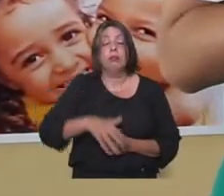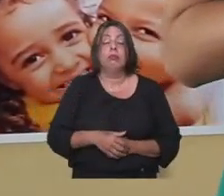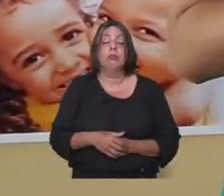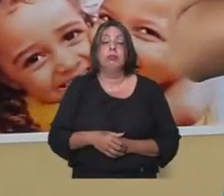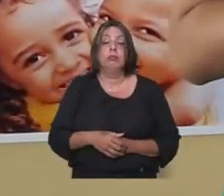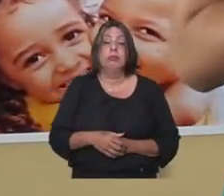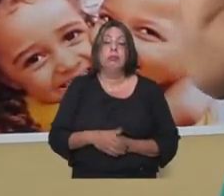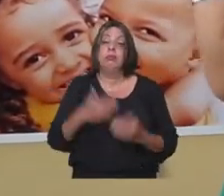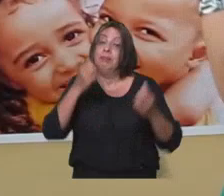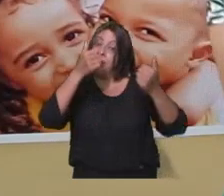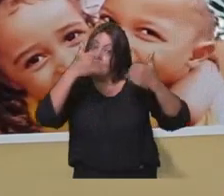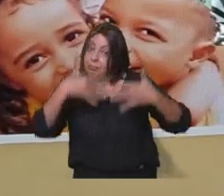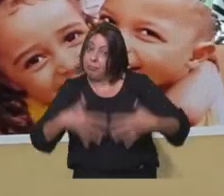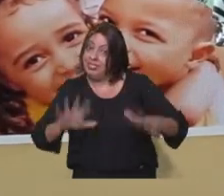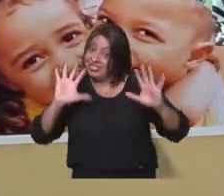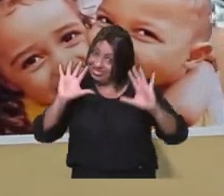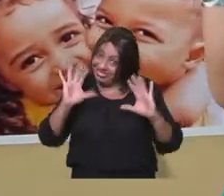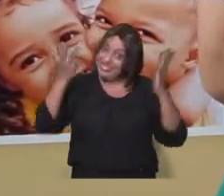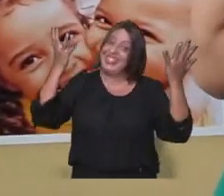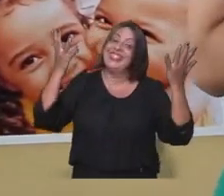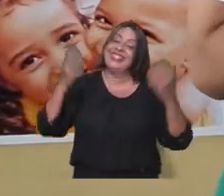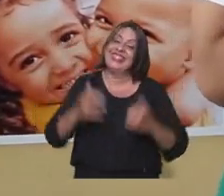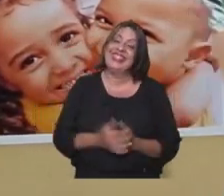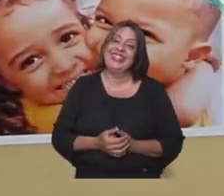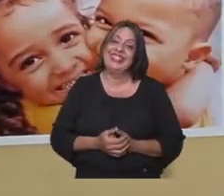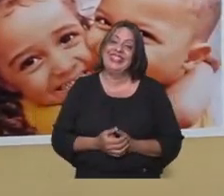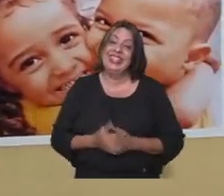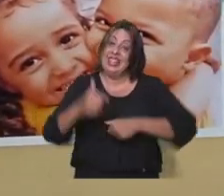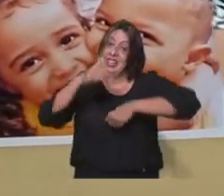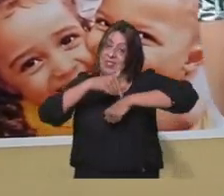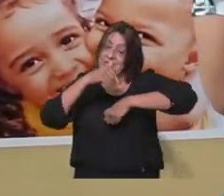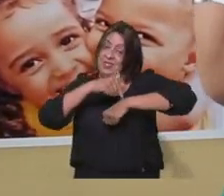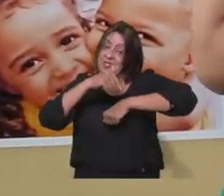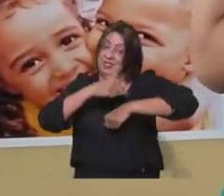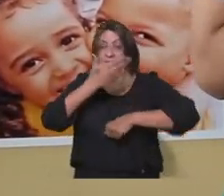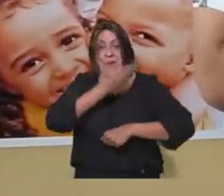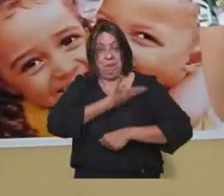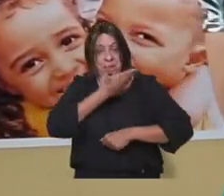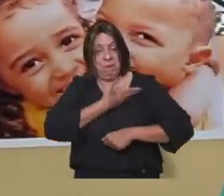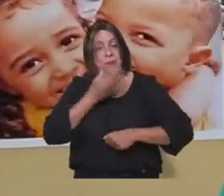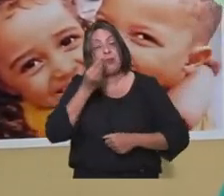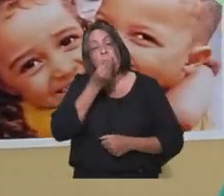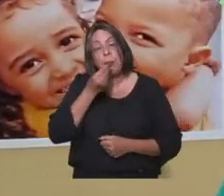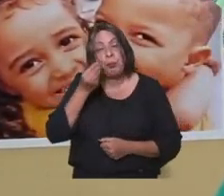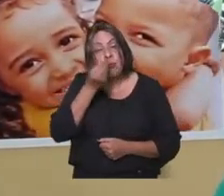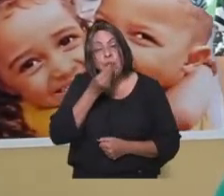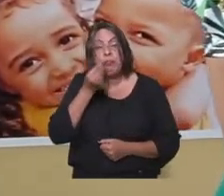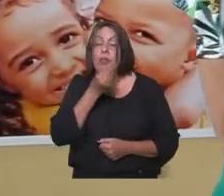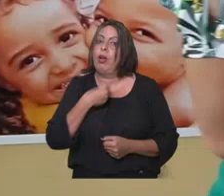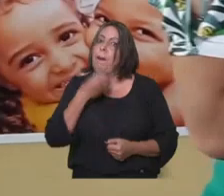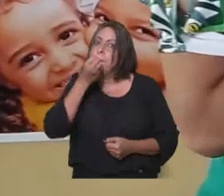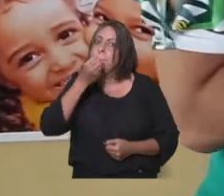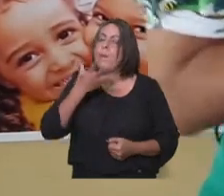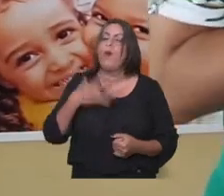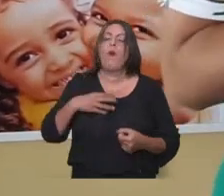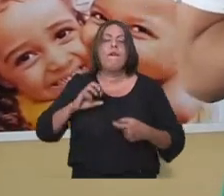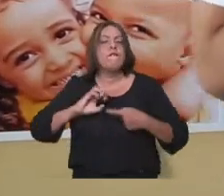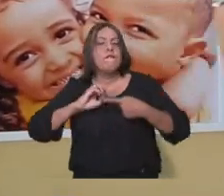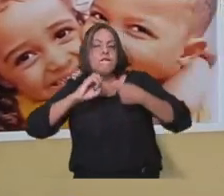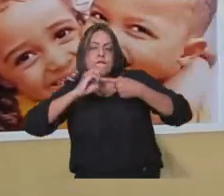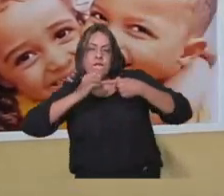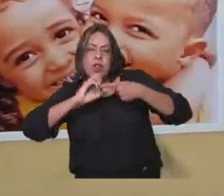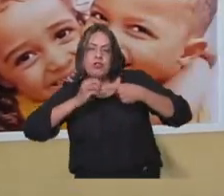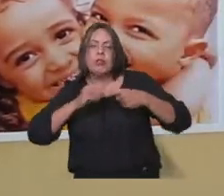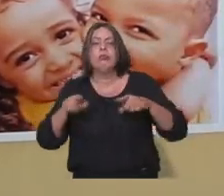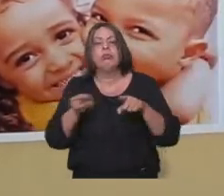para falar dessa festa, que é o momento de confraternizar, de saborear uma boa feijoada, mas acima